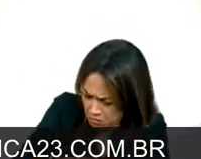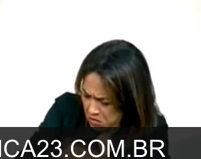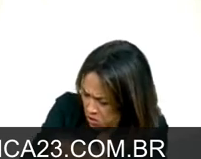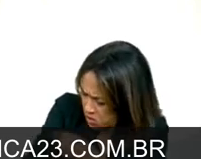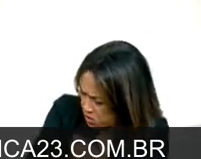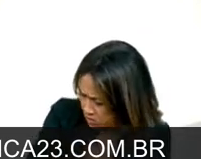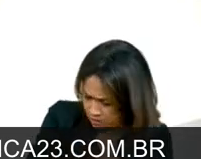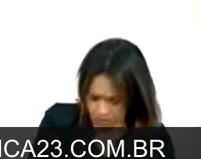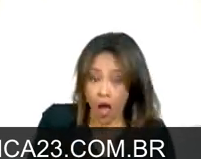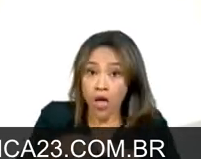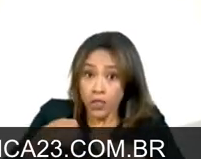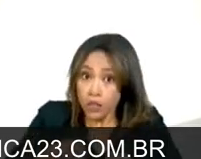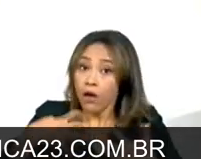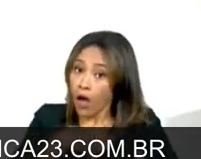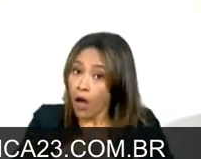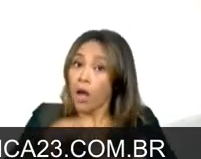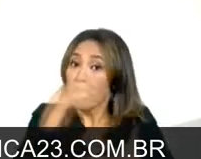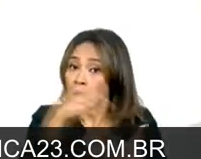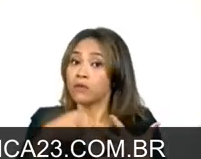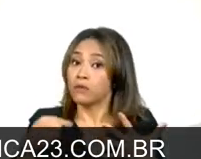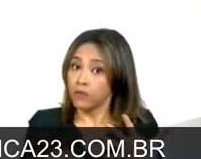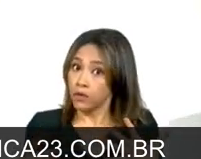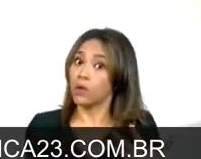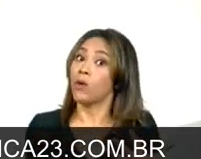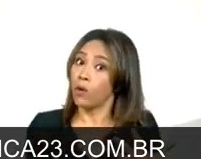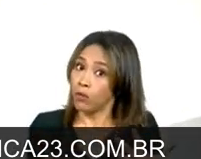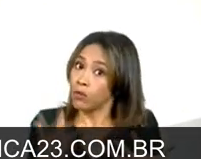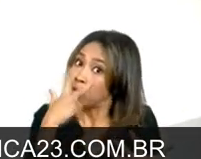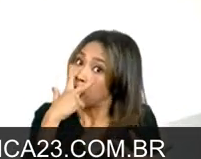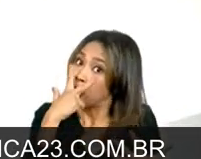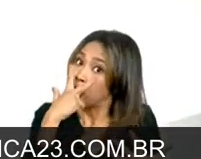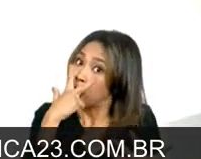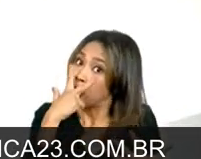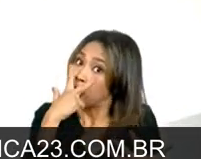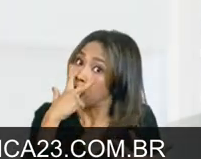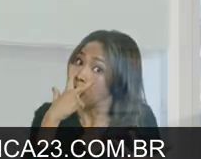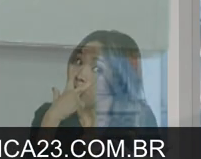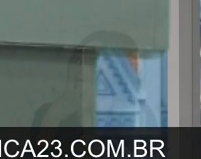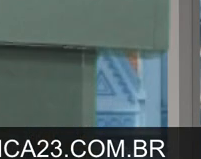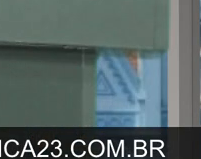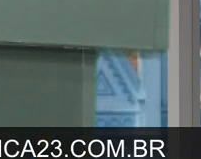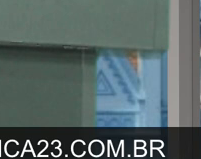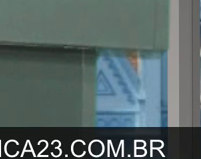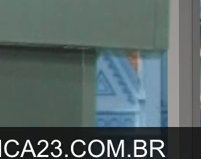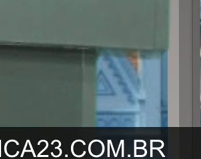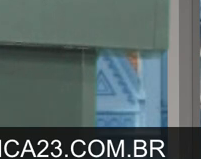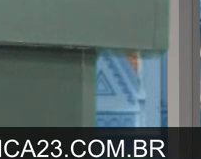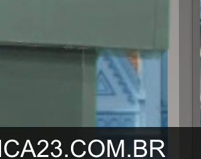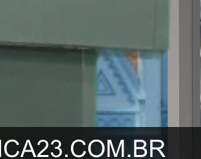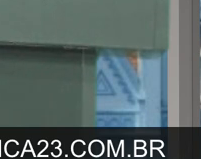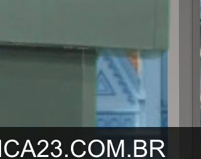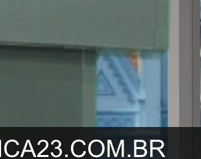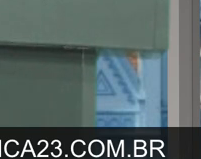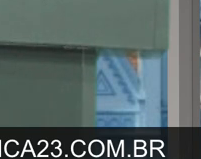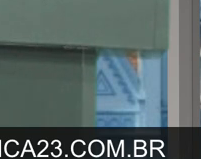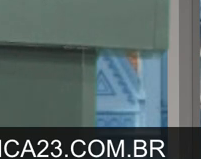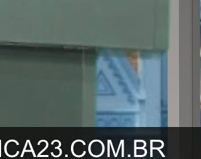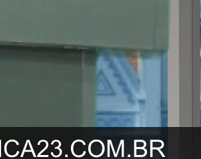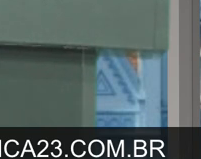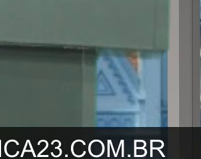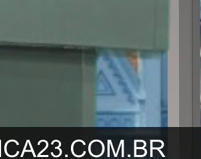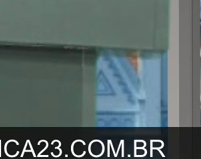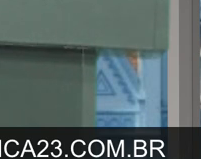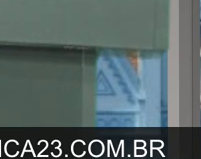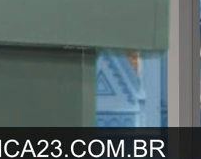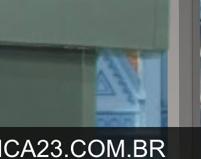todas sintomas que são muito sugestivos. É isso aí, cada um fazendo a sua parte, né?